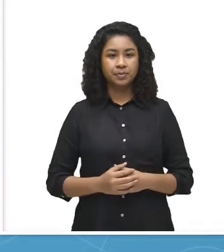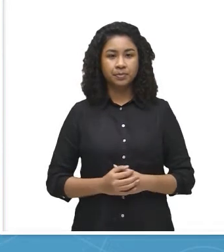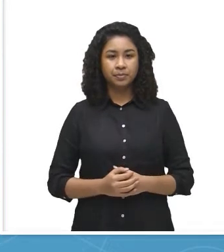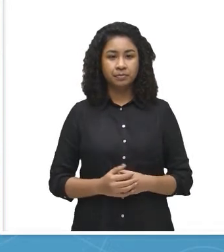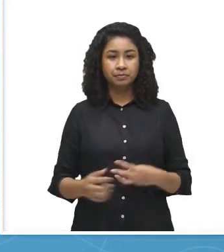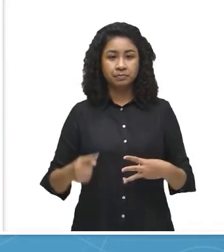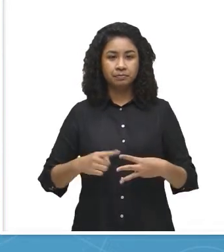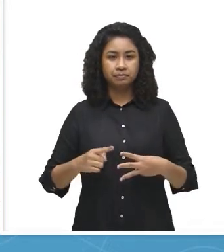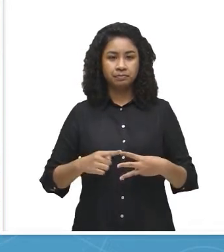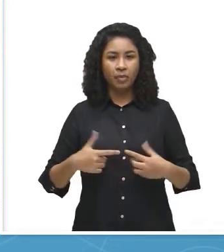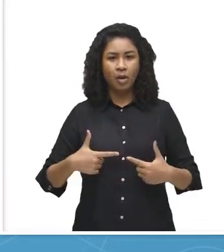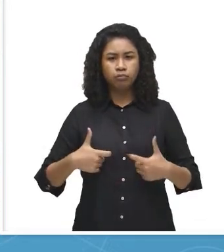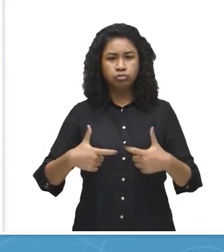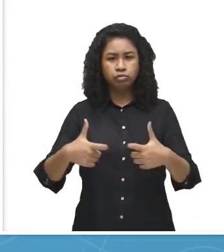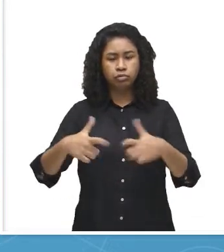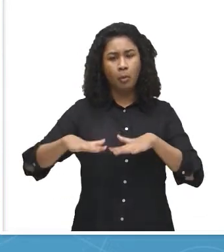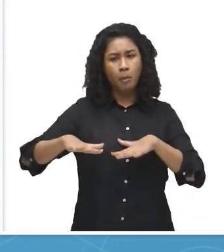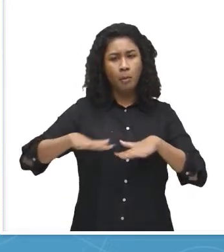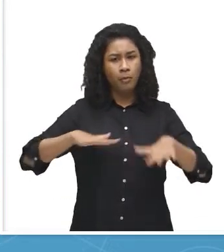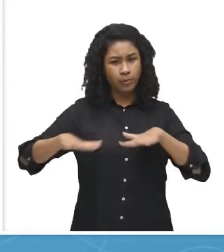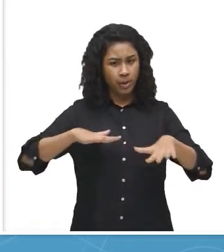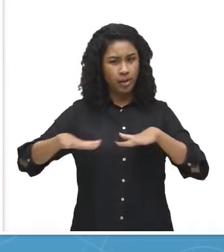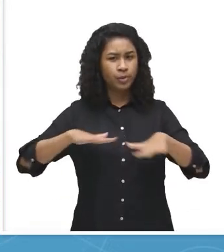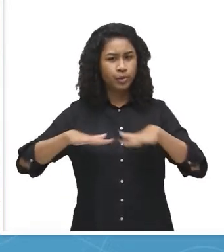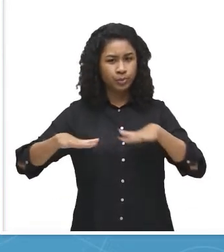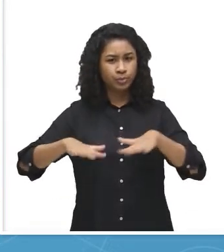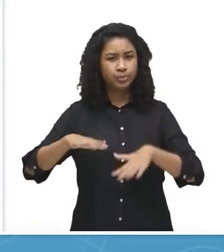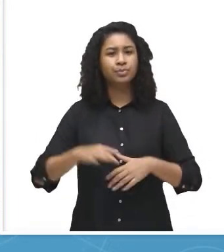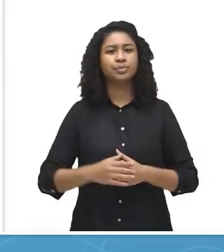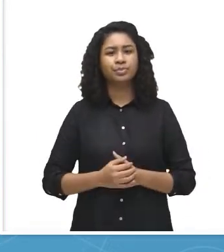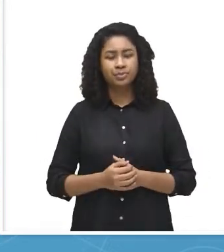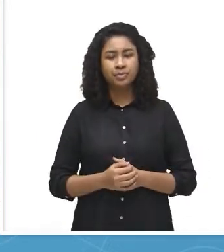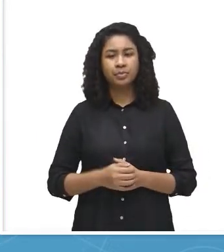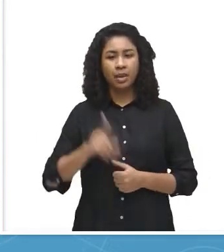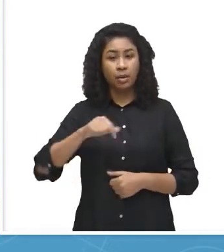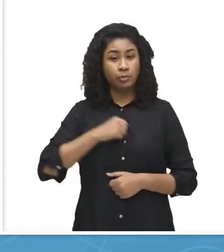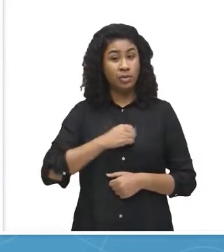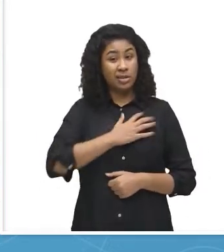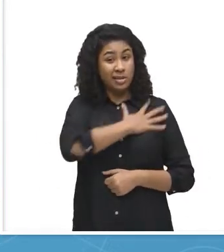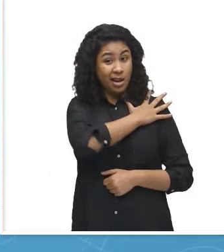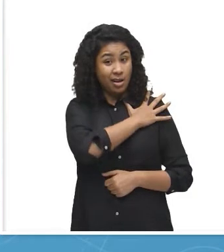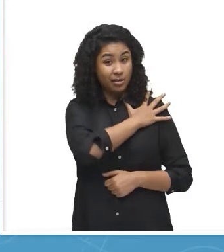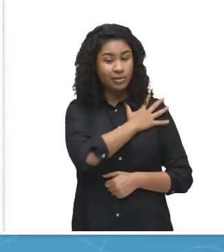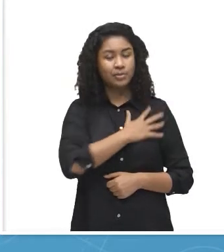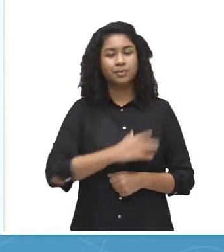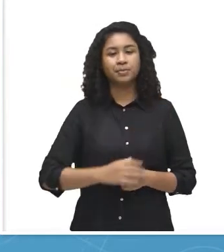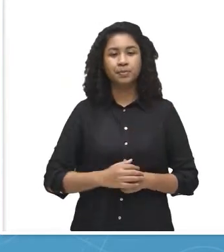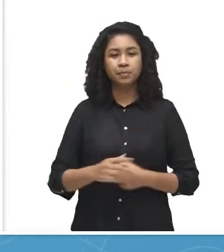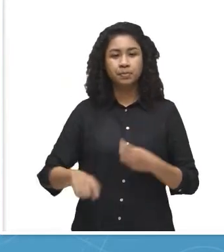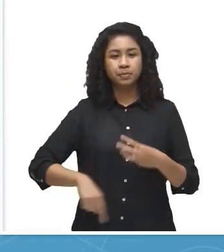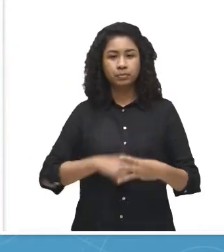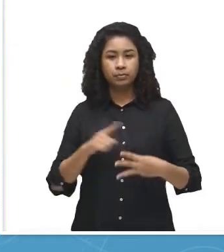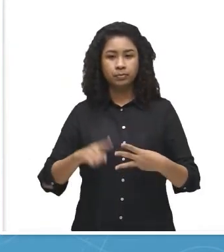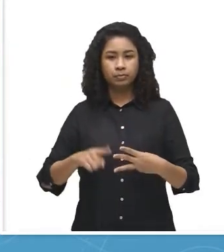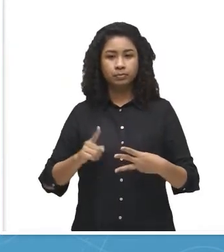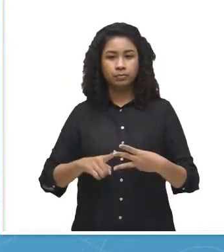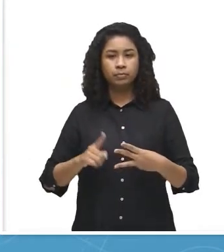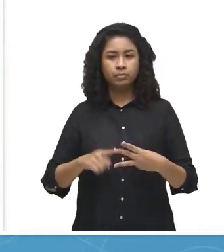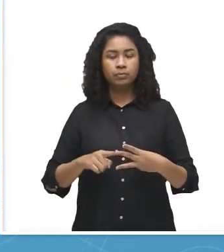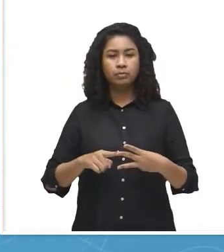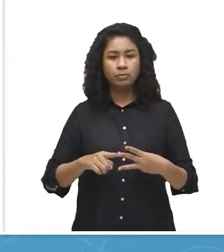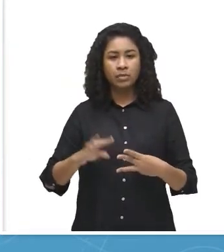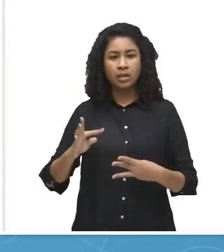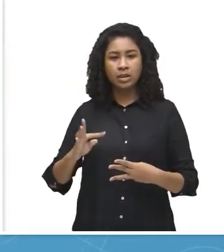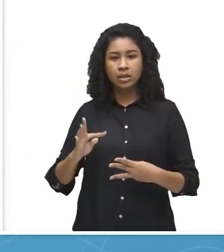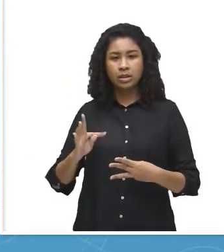guerra de movimento, uma ofensiva alemã, uma ofensiva dos exércitos. Segunda fase, a guerra de